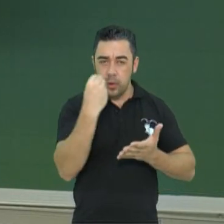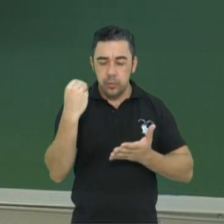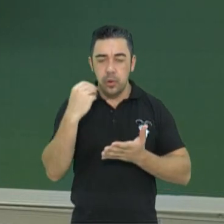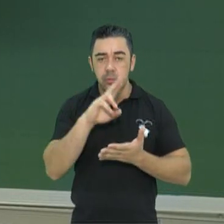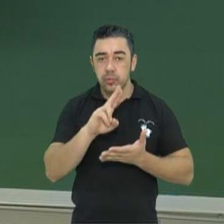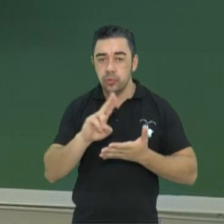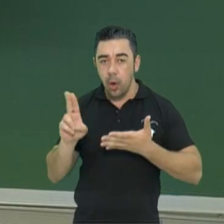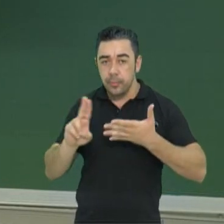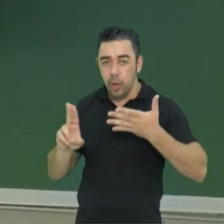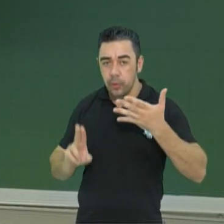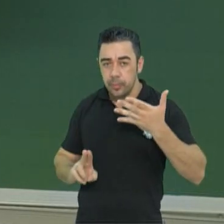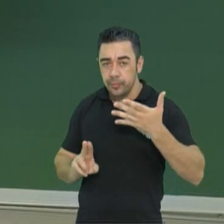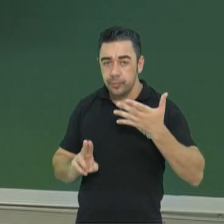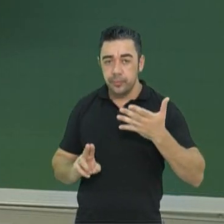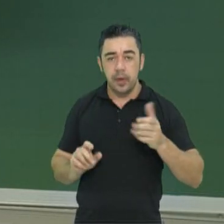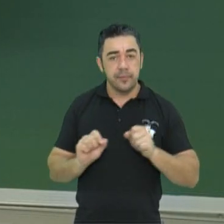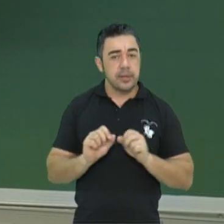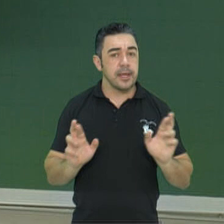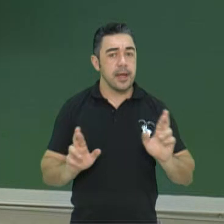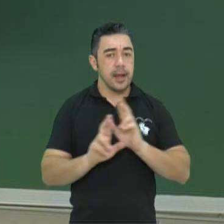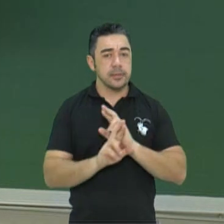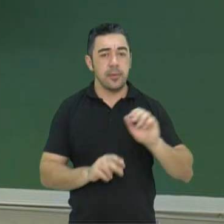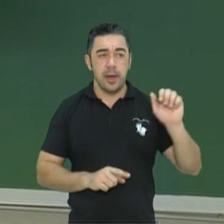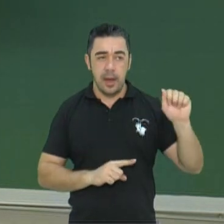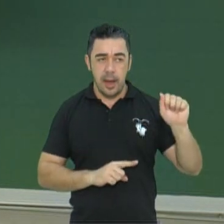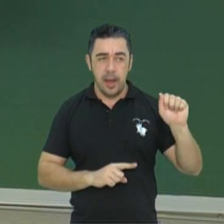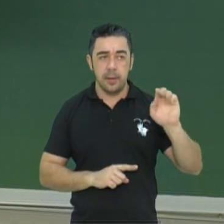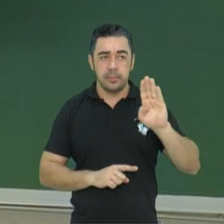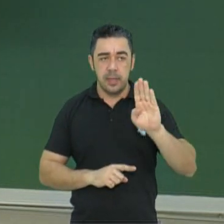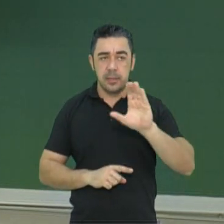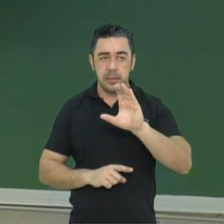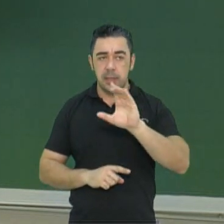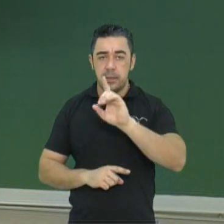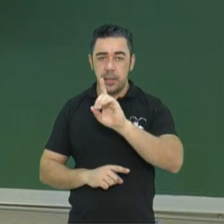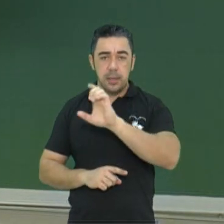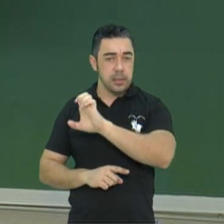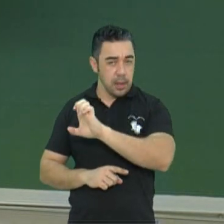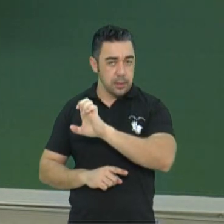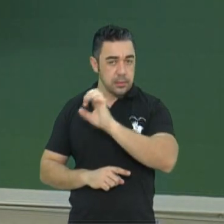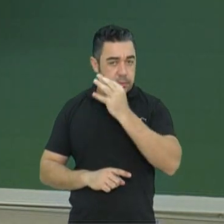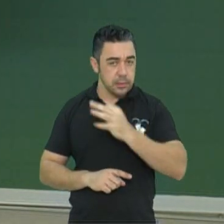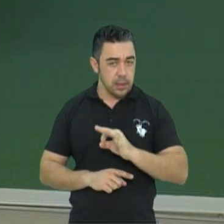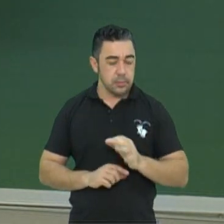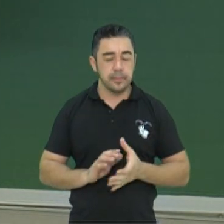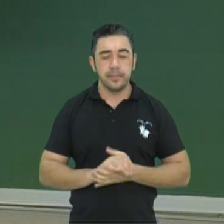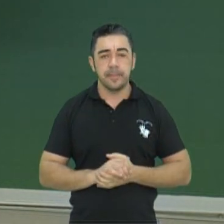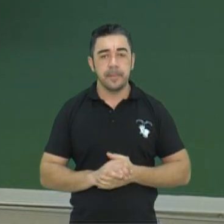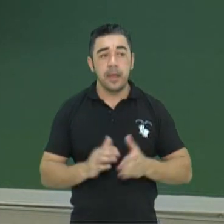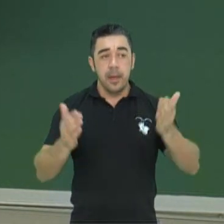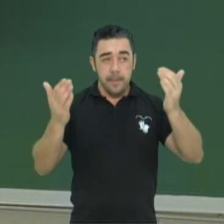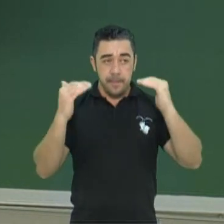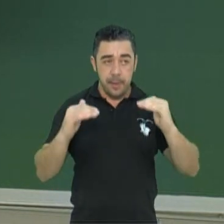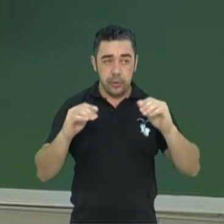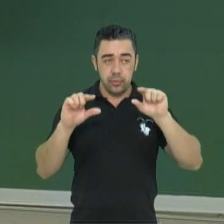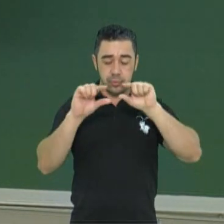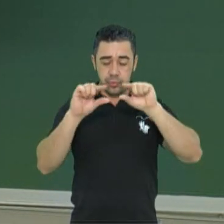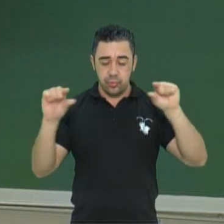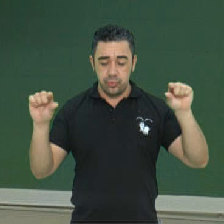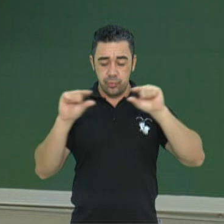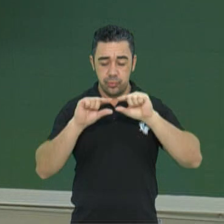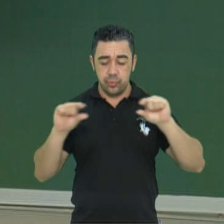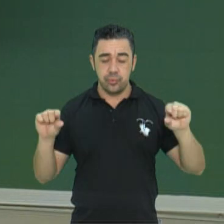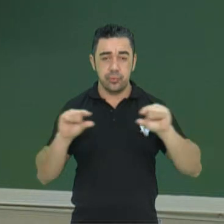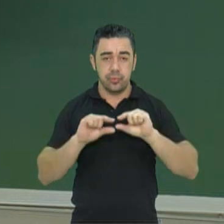dije. Então, temos acá, letra A, B, C, D e E. Aqui embaixo, nós temos os